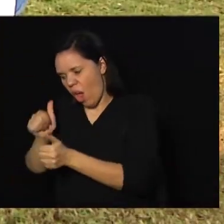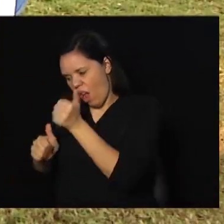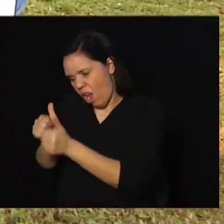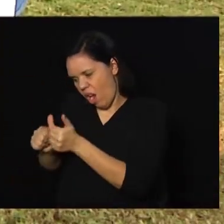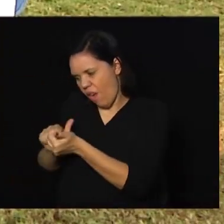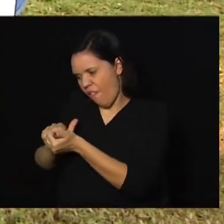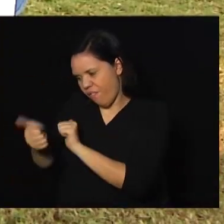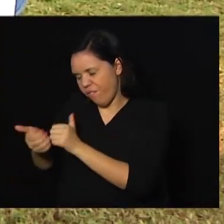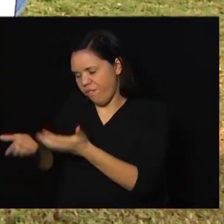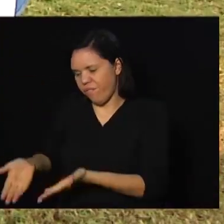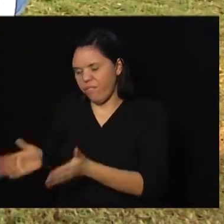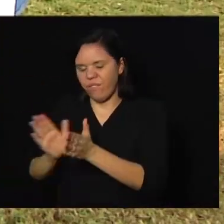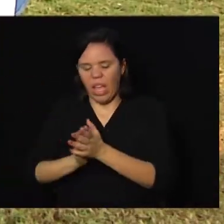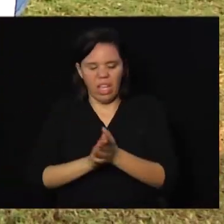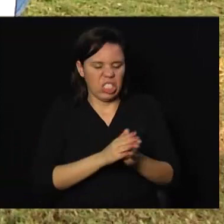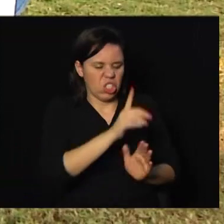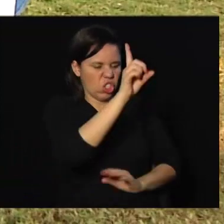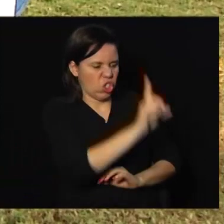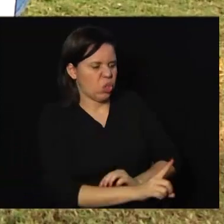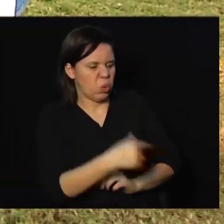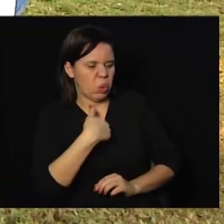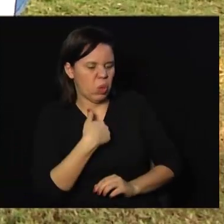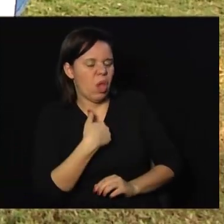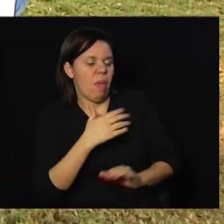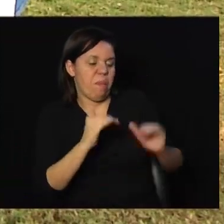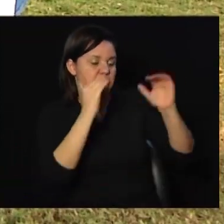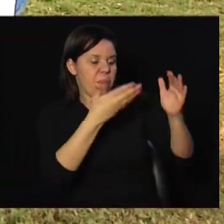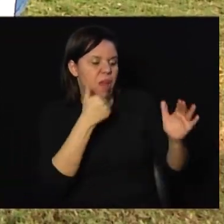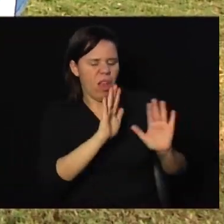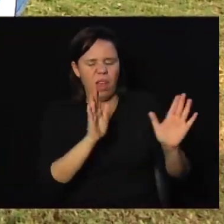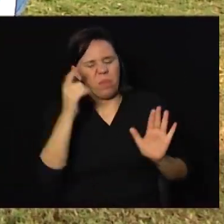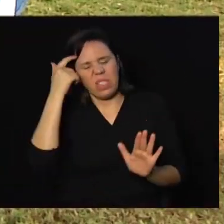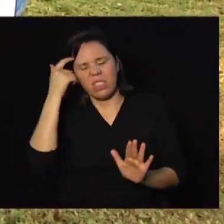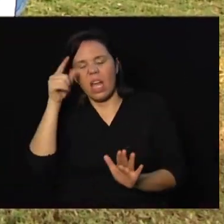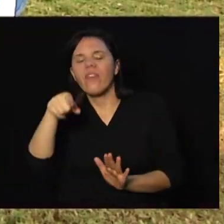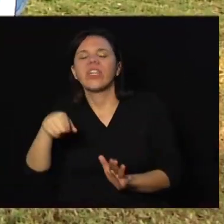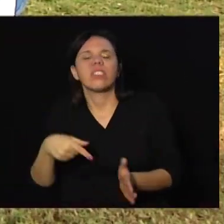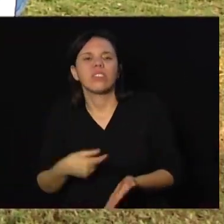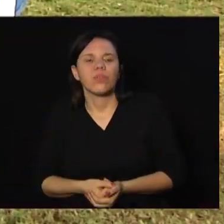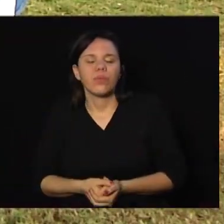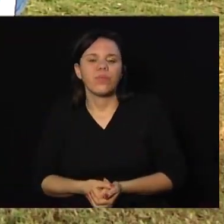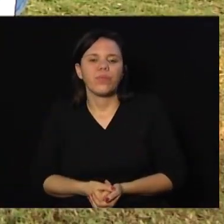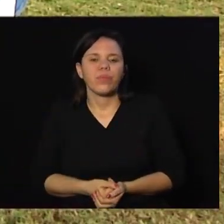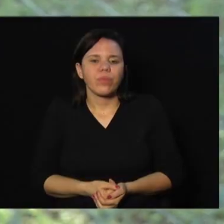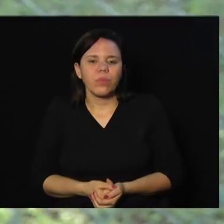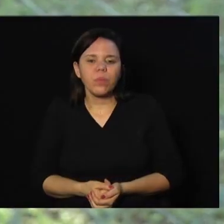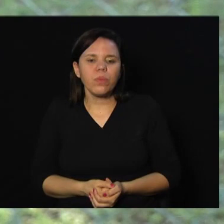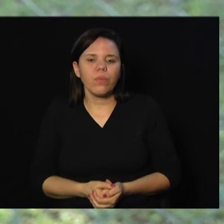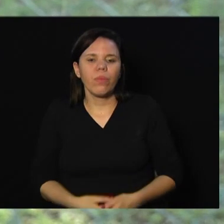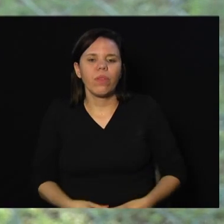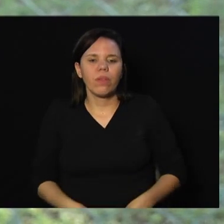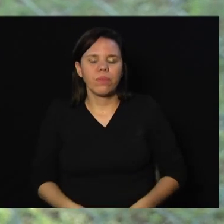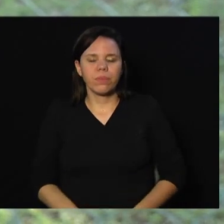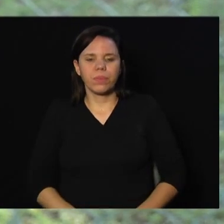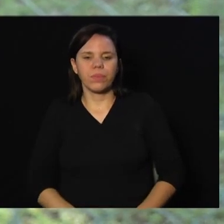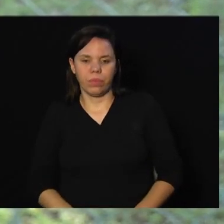diretor a instabilidade é ainda maior. Você pensava nisso? Então, você sabe que eu